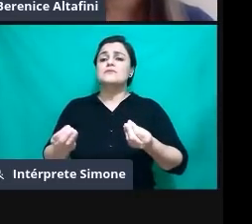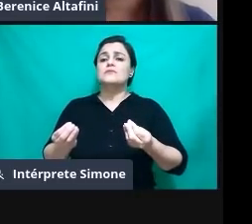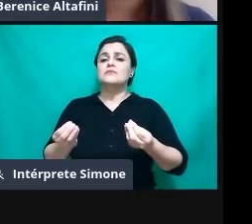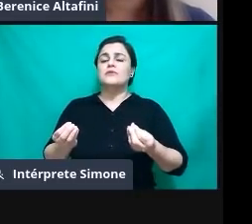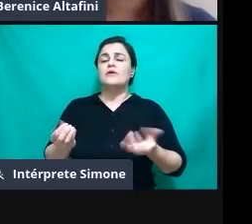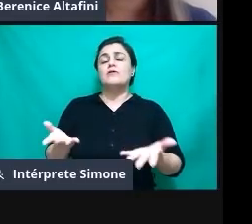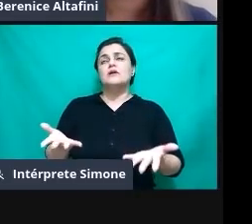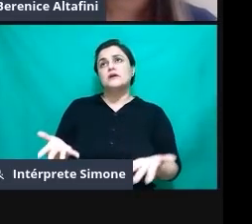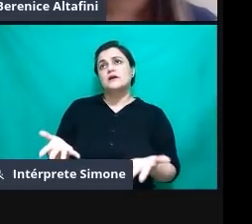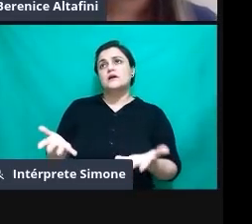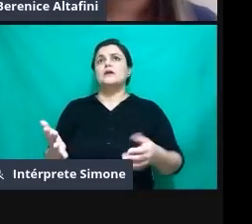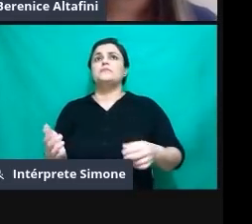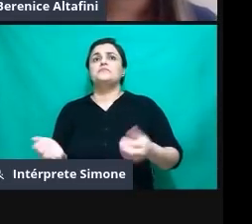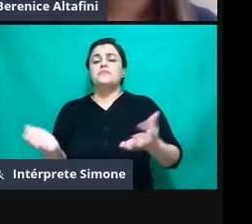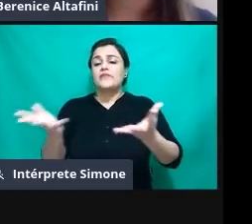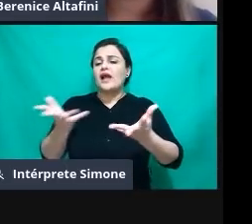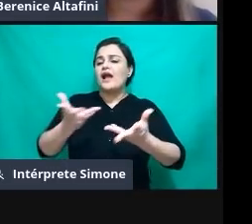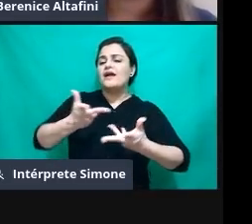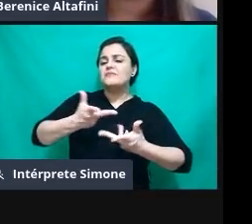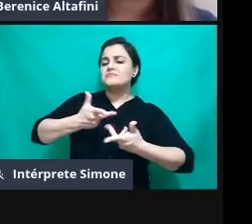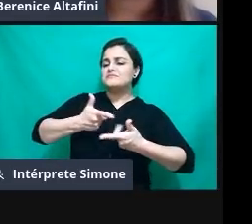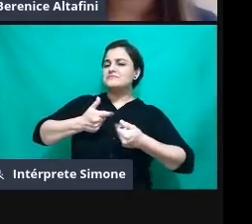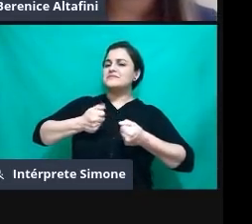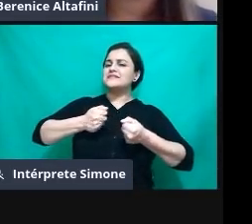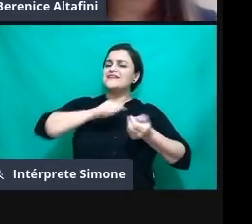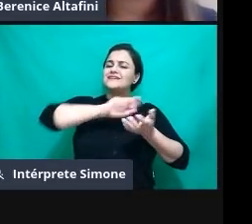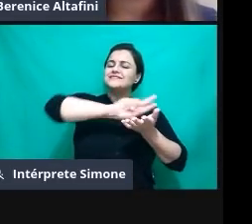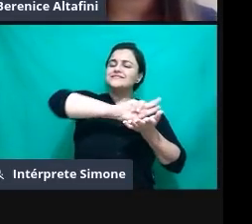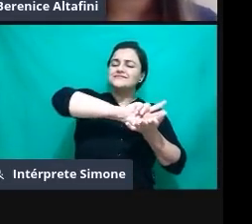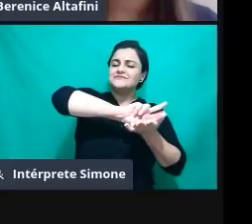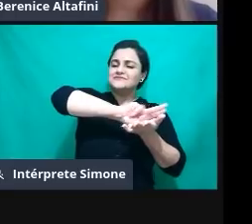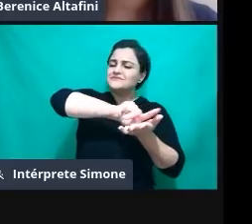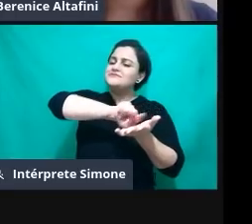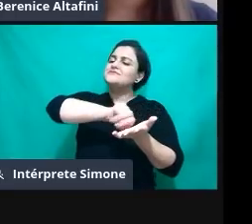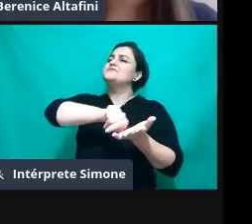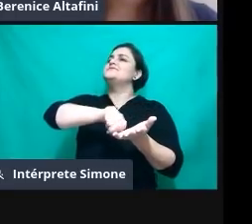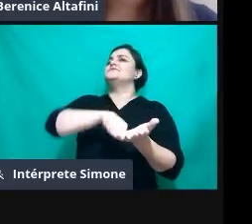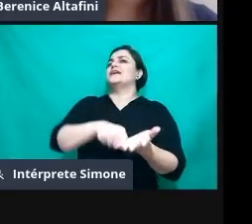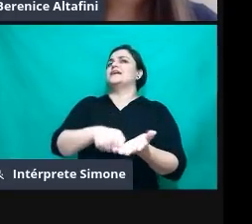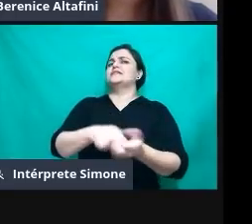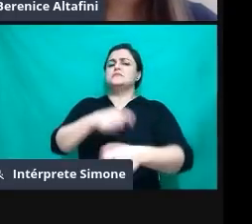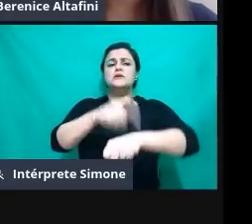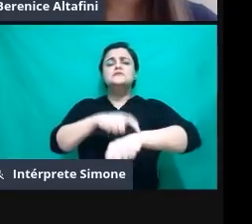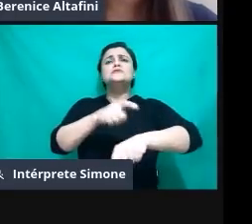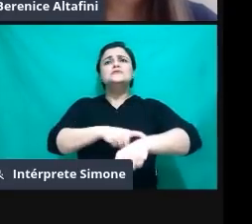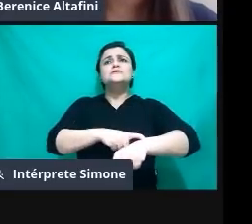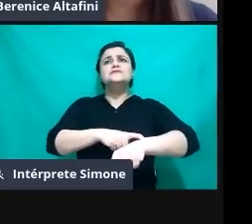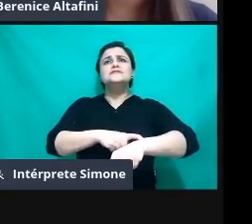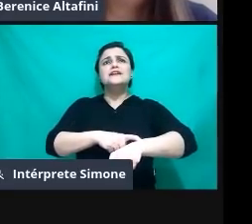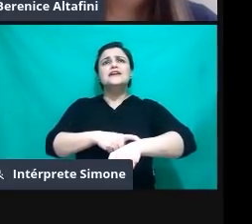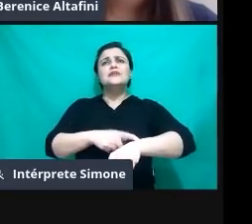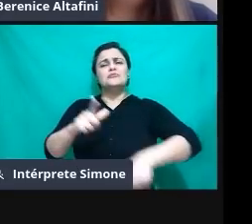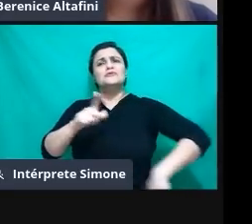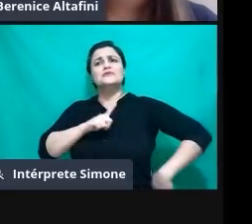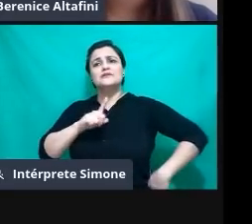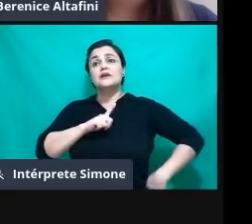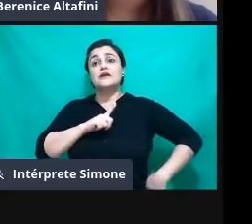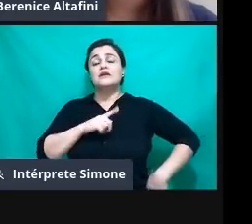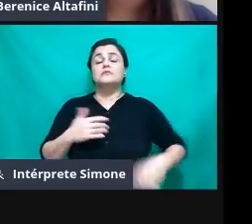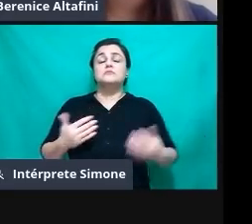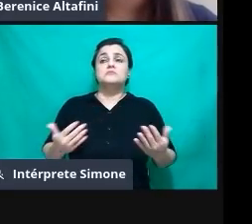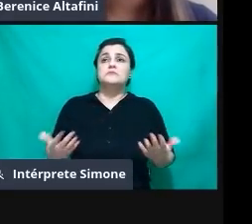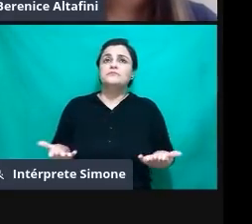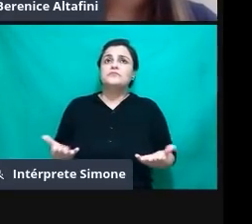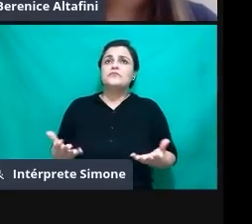tenho um tempo hábil para trabalhar tudo isso neste momento de pandemia. Como que eu posso fazer